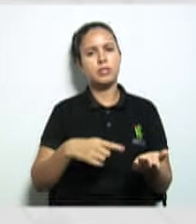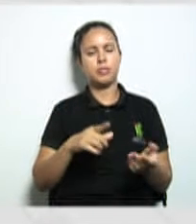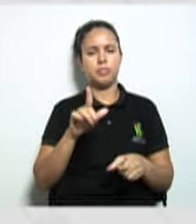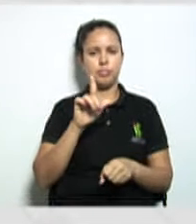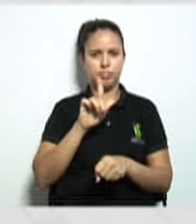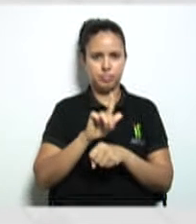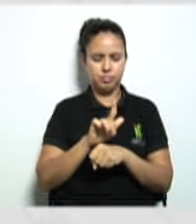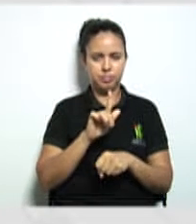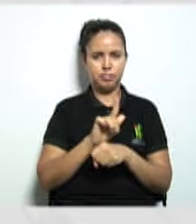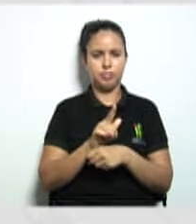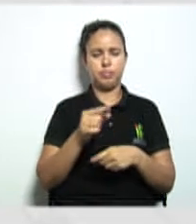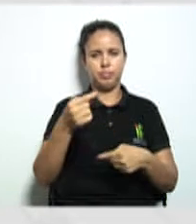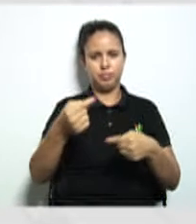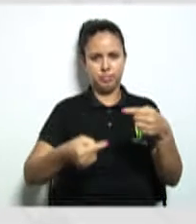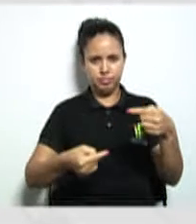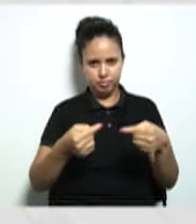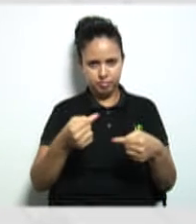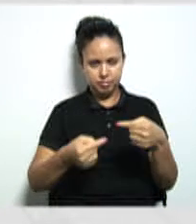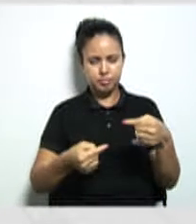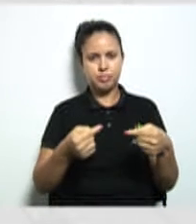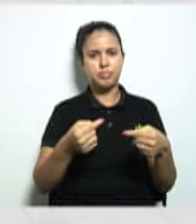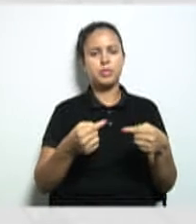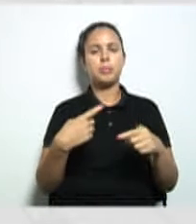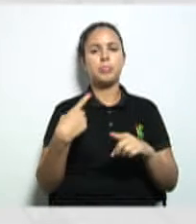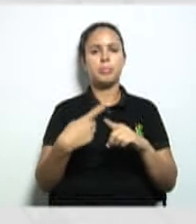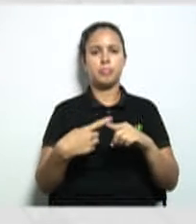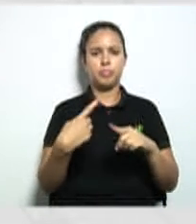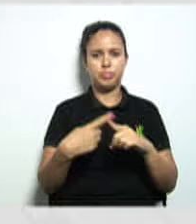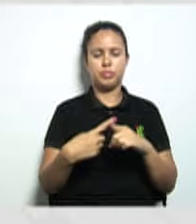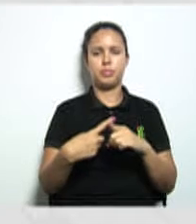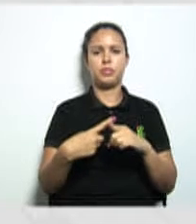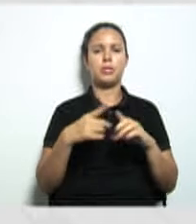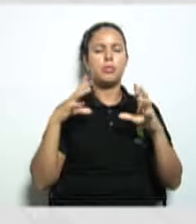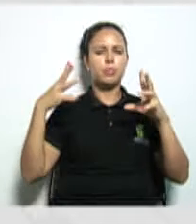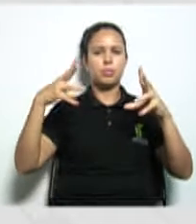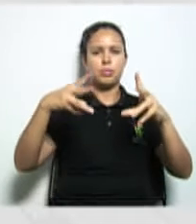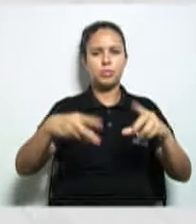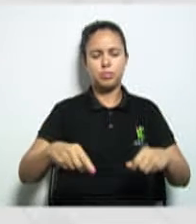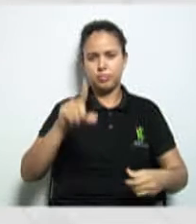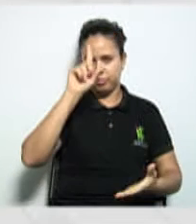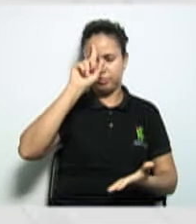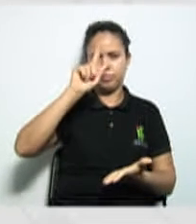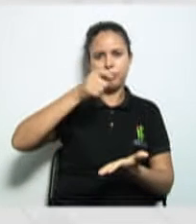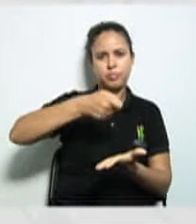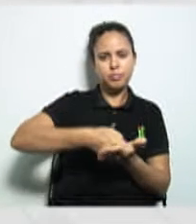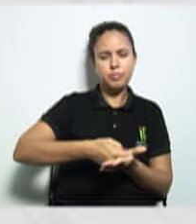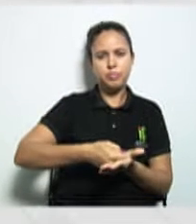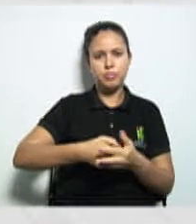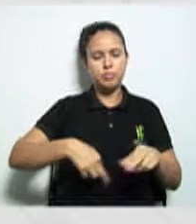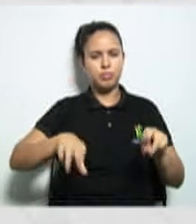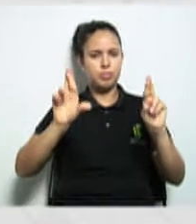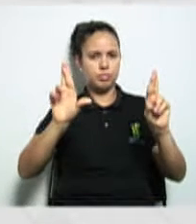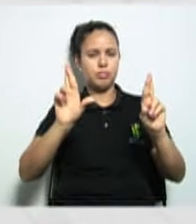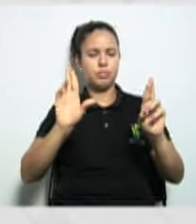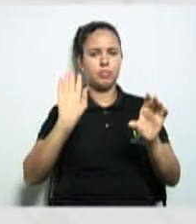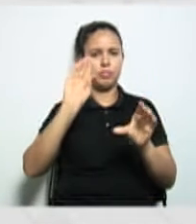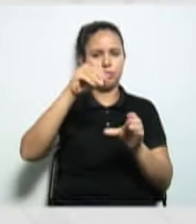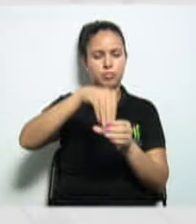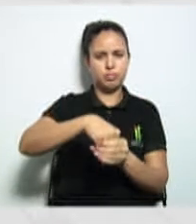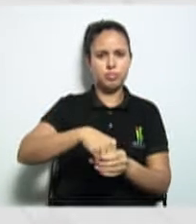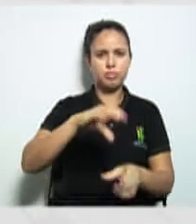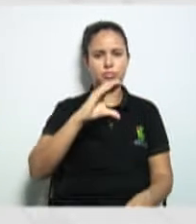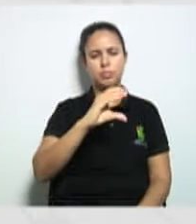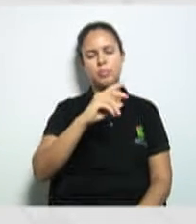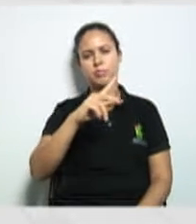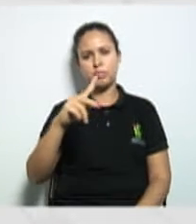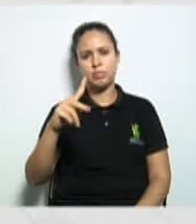gestão democrática, porque todas as decisões dentro de uma cooperativa